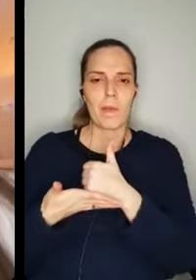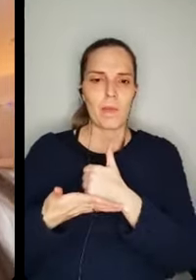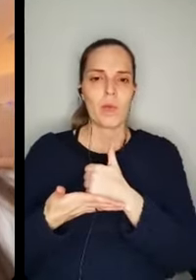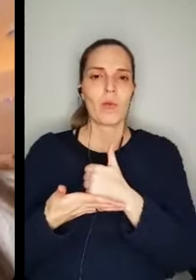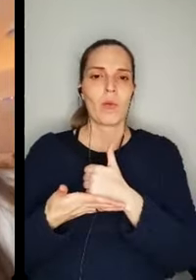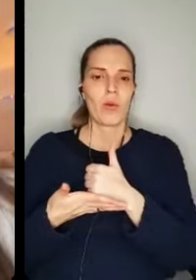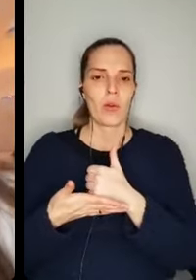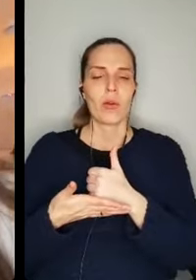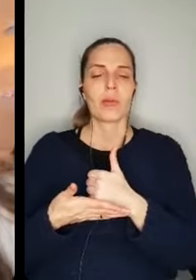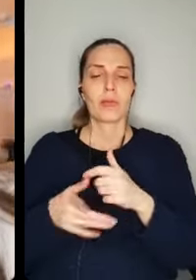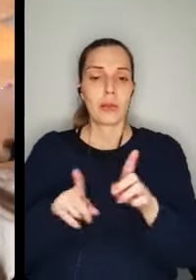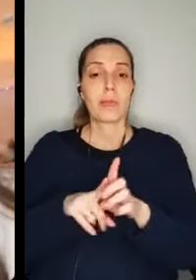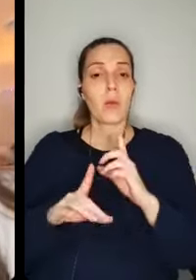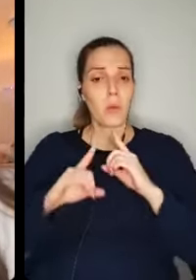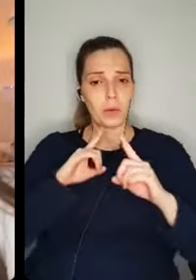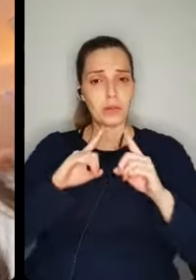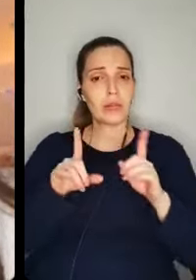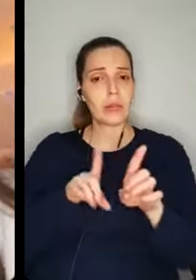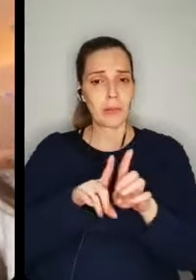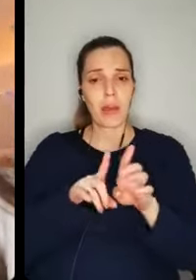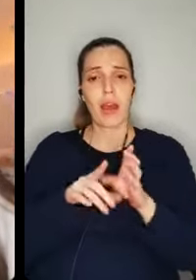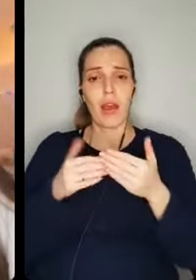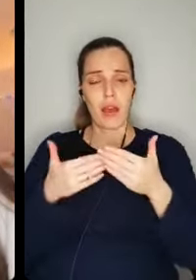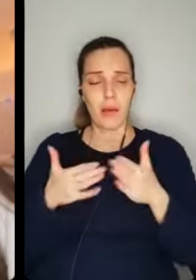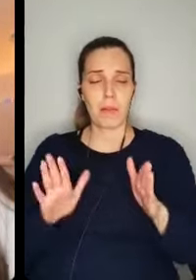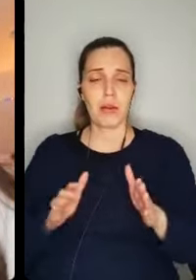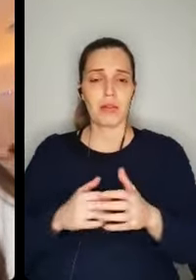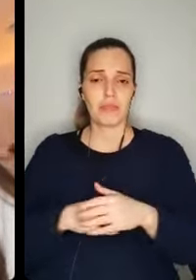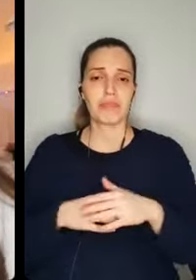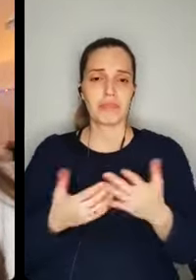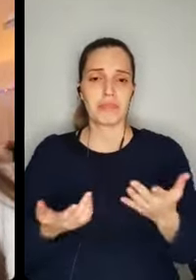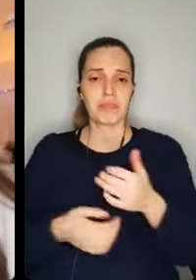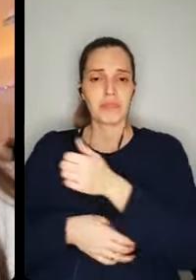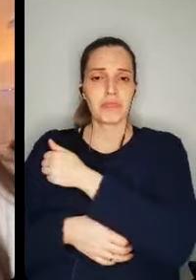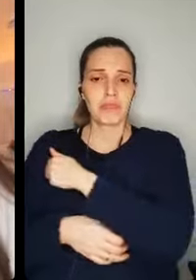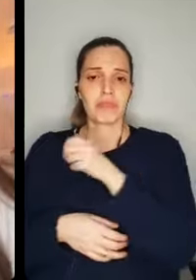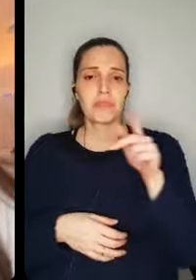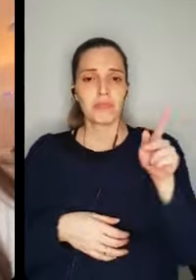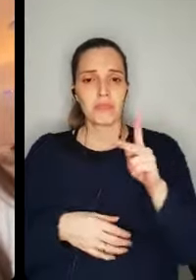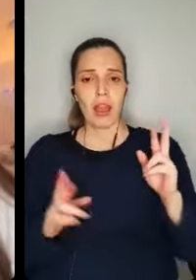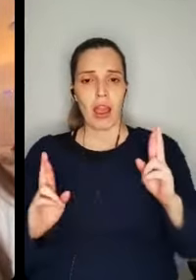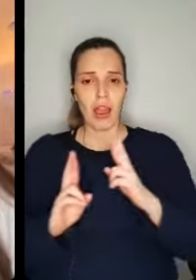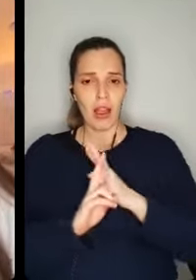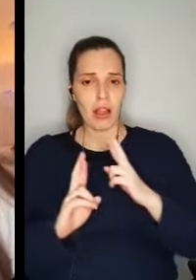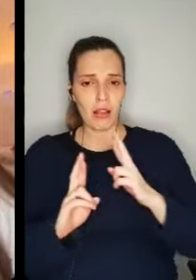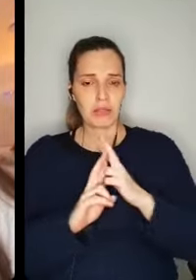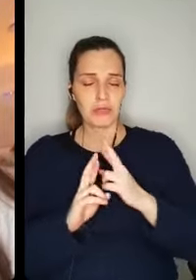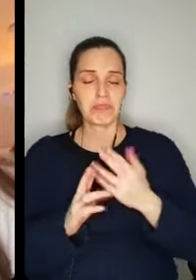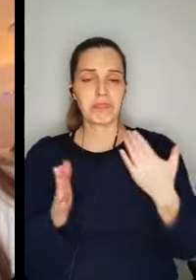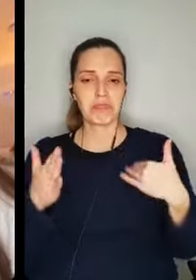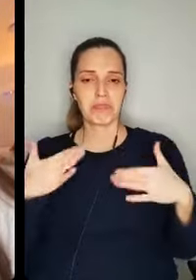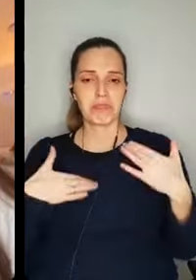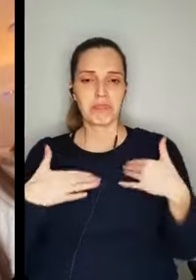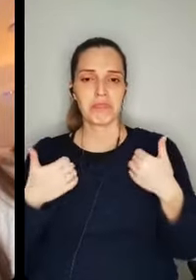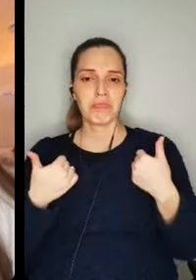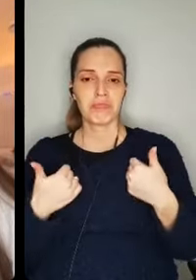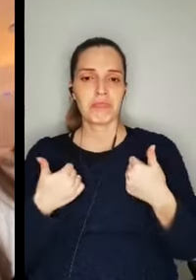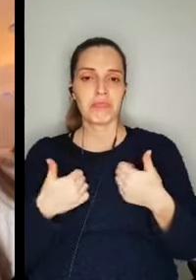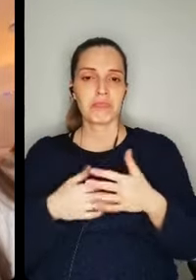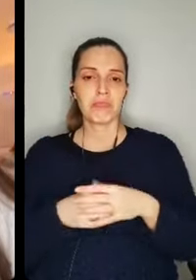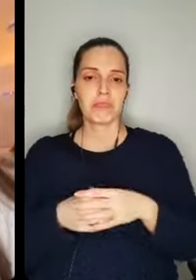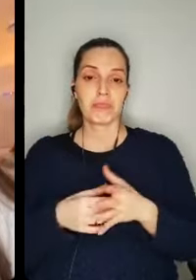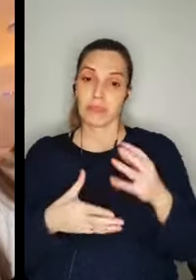coordenação. Então, quanto a isso, a relação dos alunos e professores, eu acho que é bem tranquila, pelo menos no curso de psicologia.